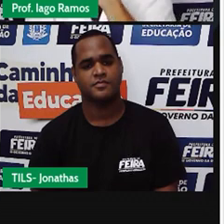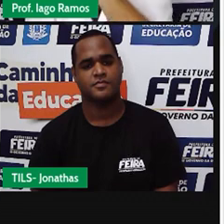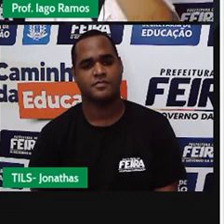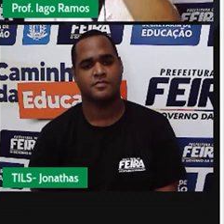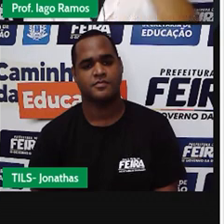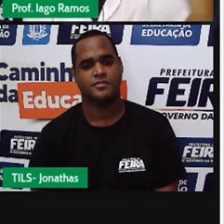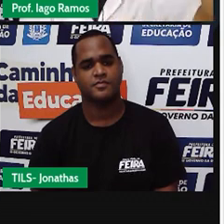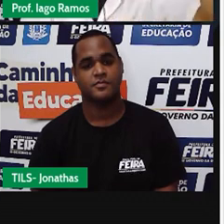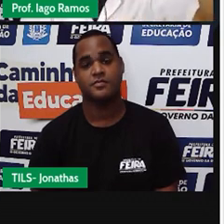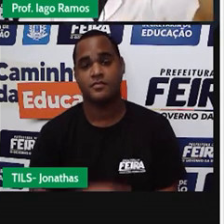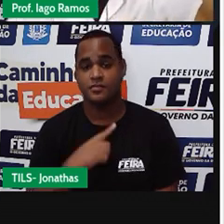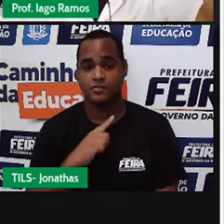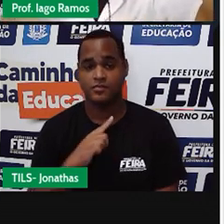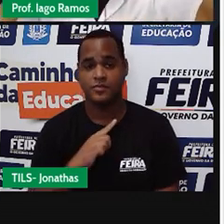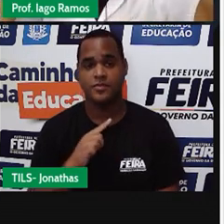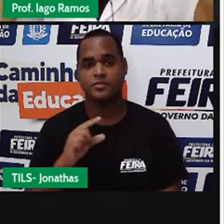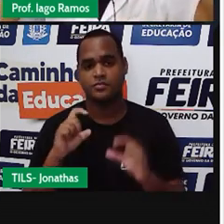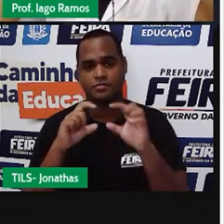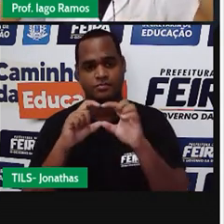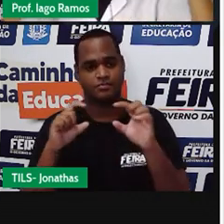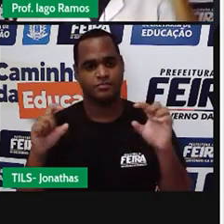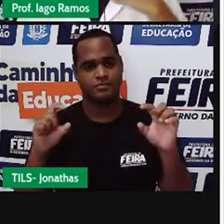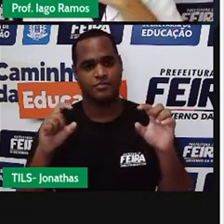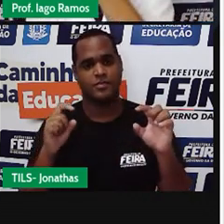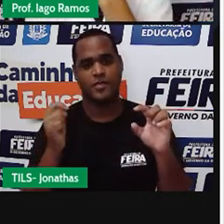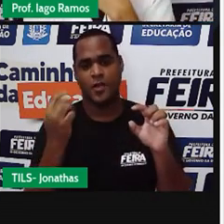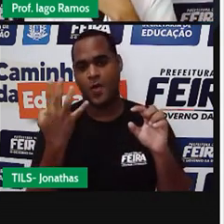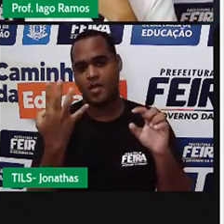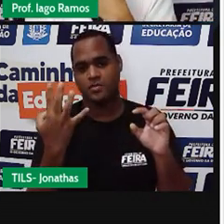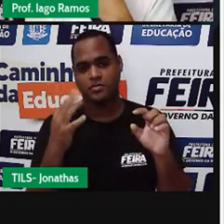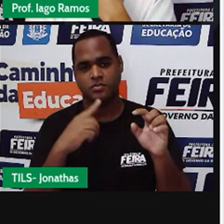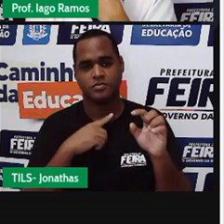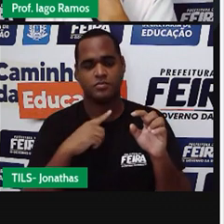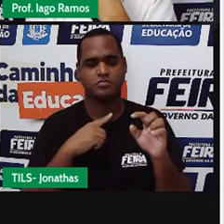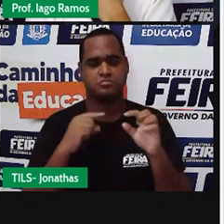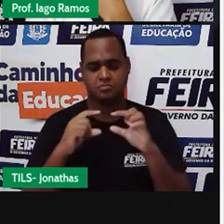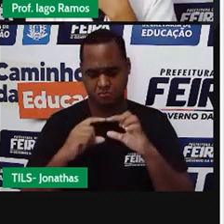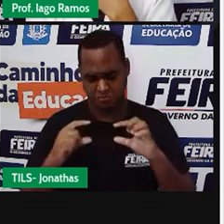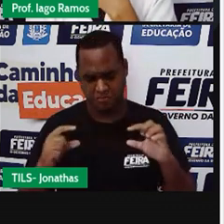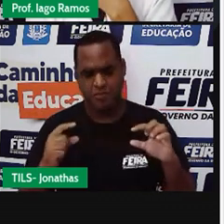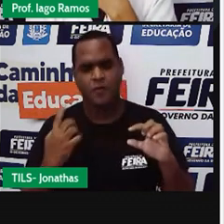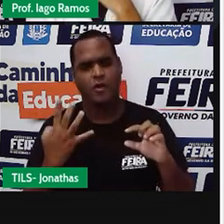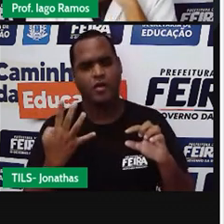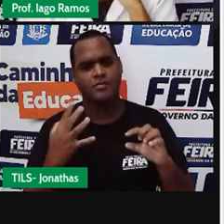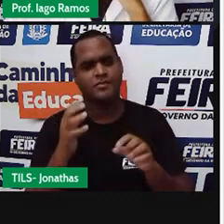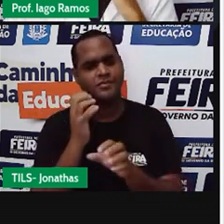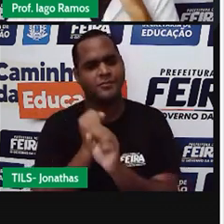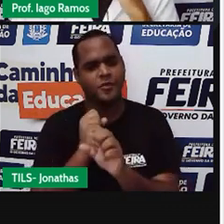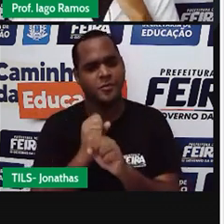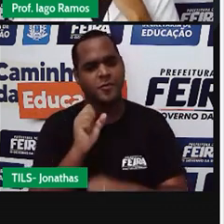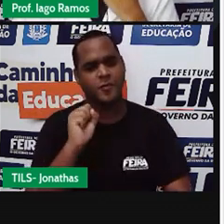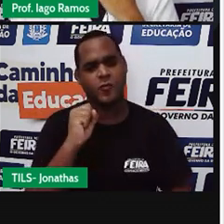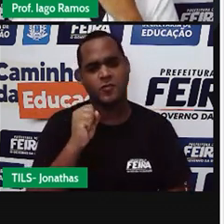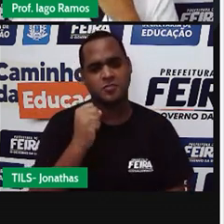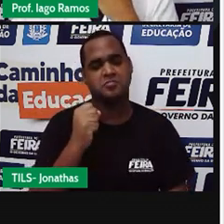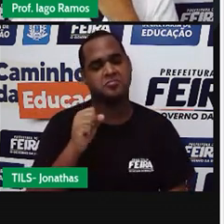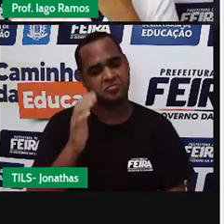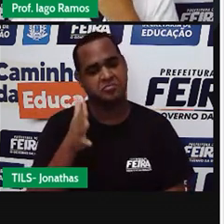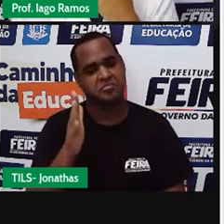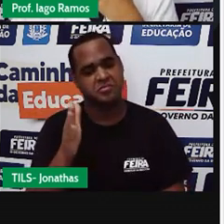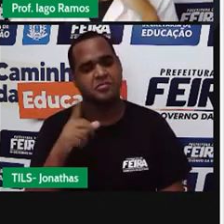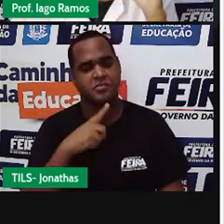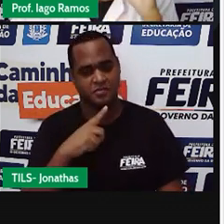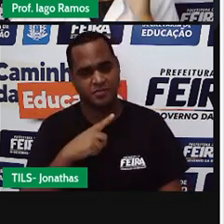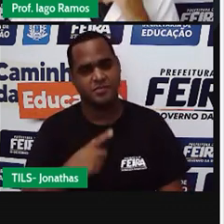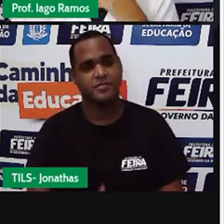quatro em cima mais quatro em baixo ali já tem 8 Oi e